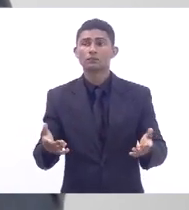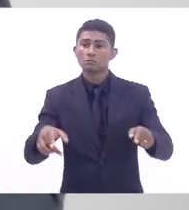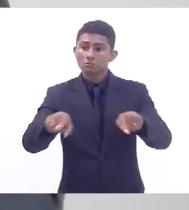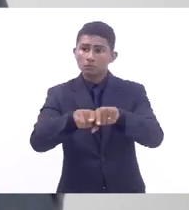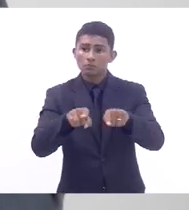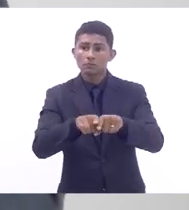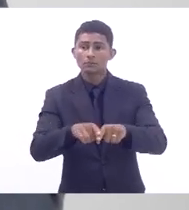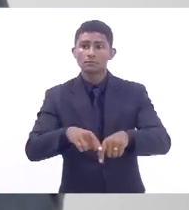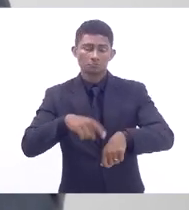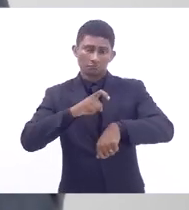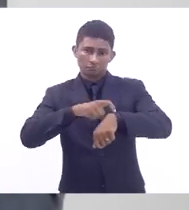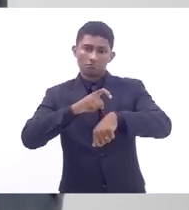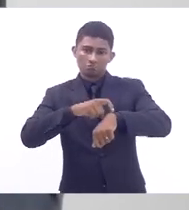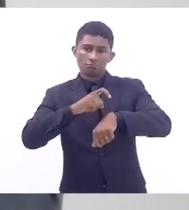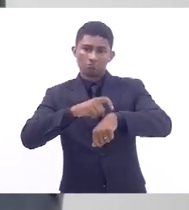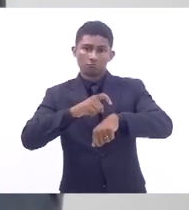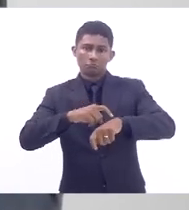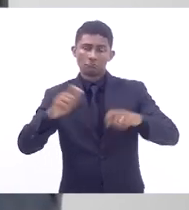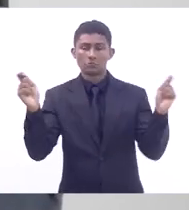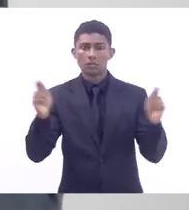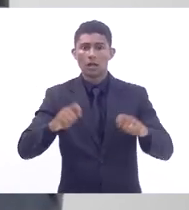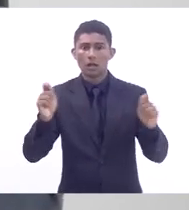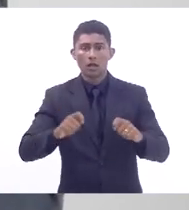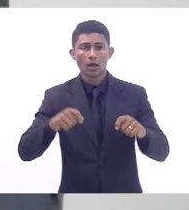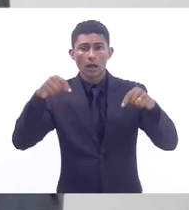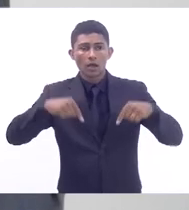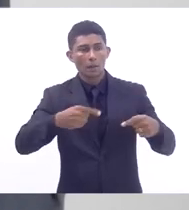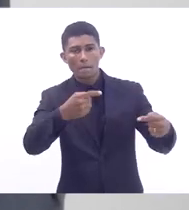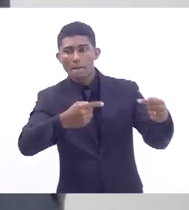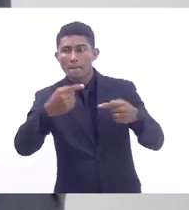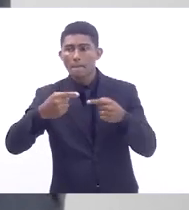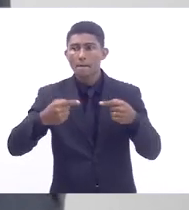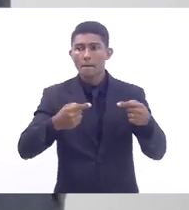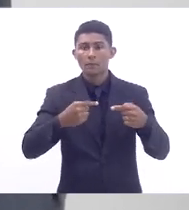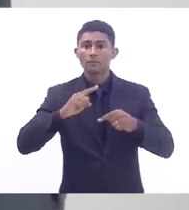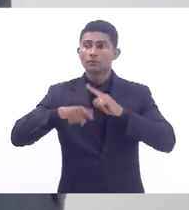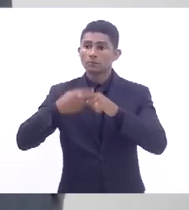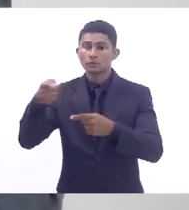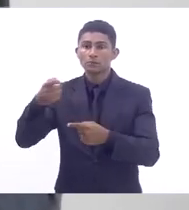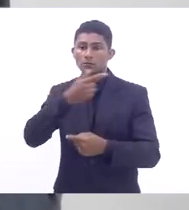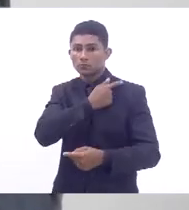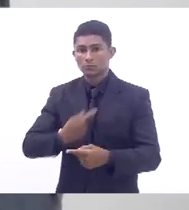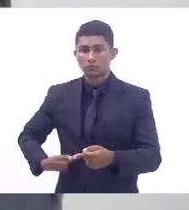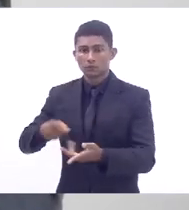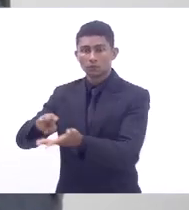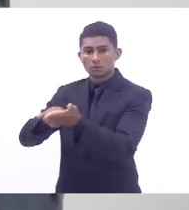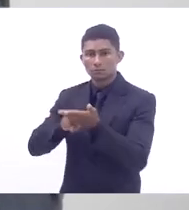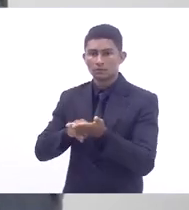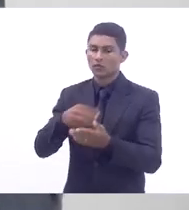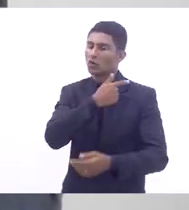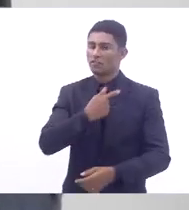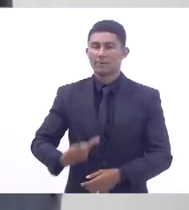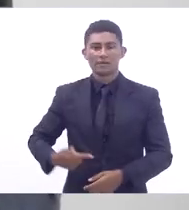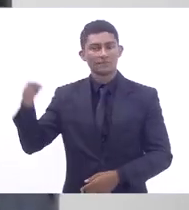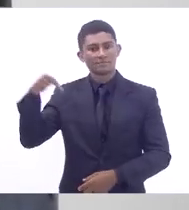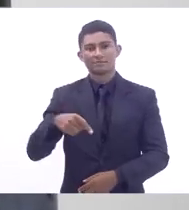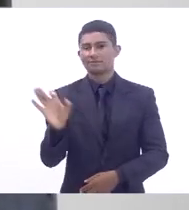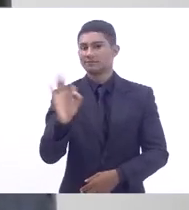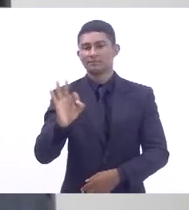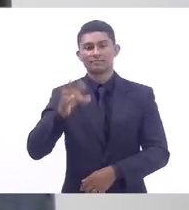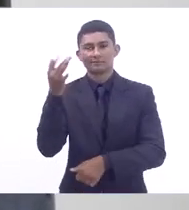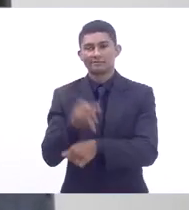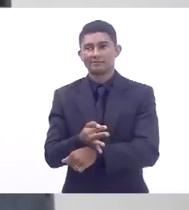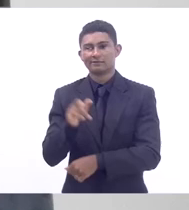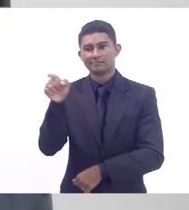para que se fosse chegar ao entendimento aqui o governo enviasse uma mensagem o governo se ausentou a gente